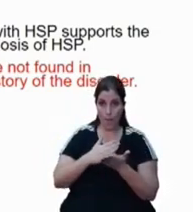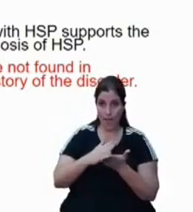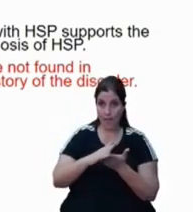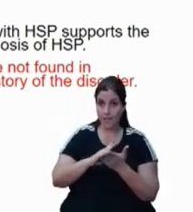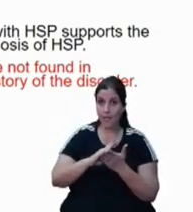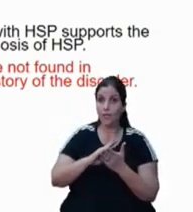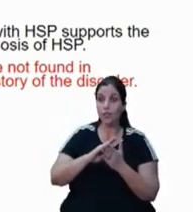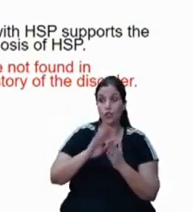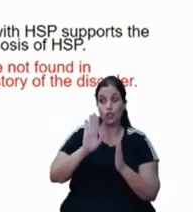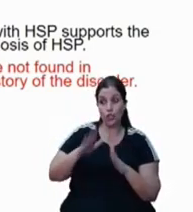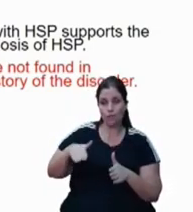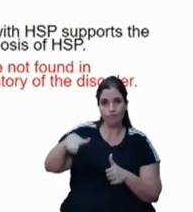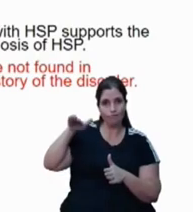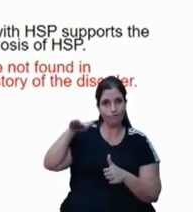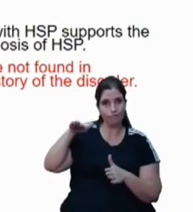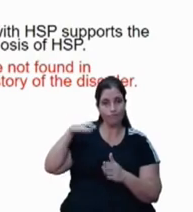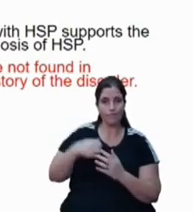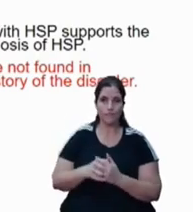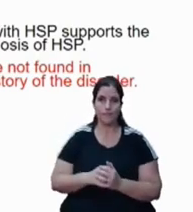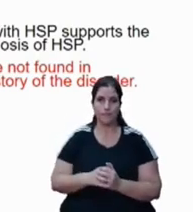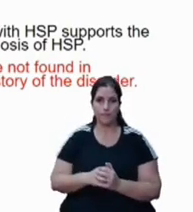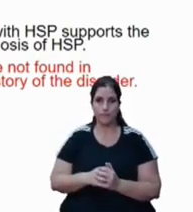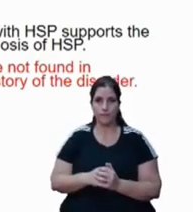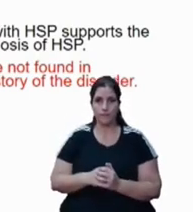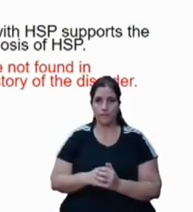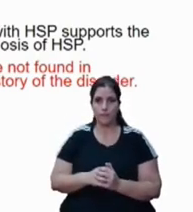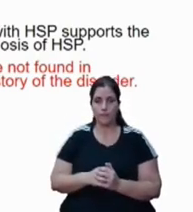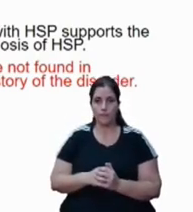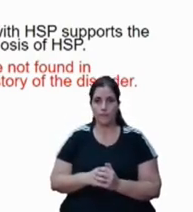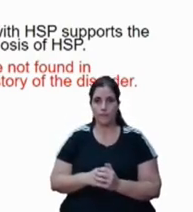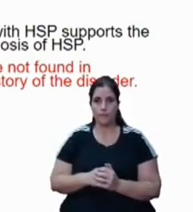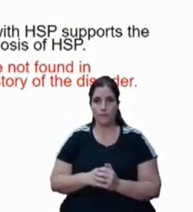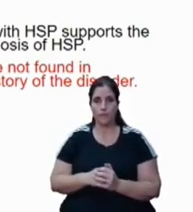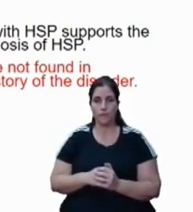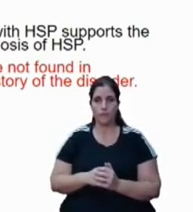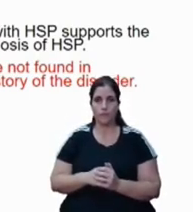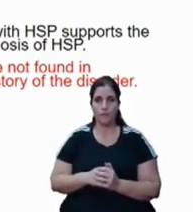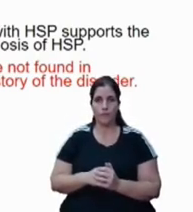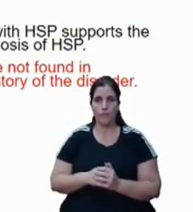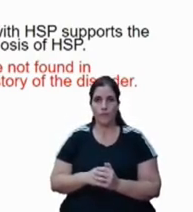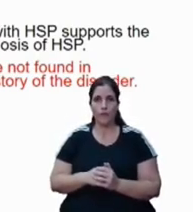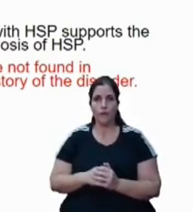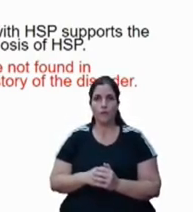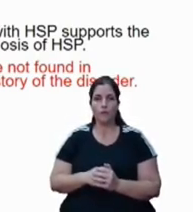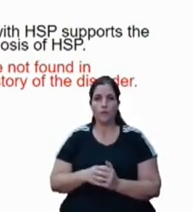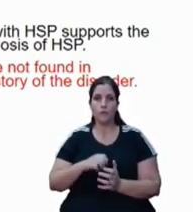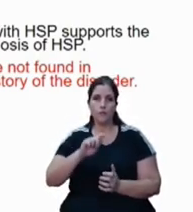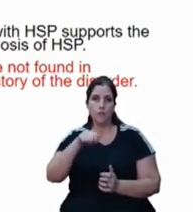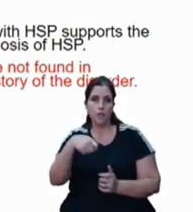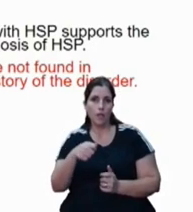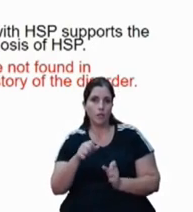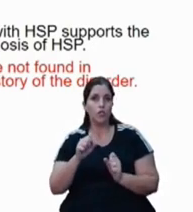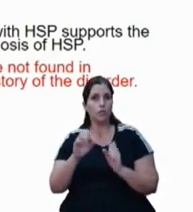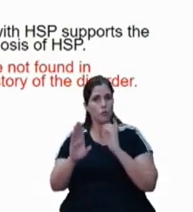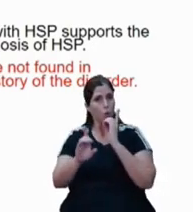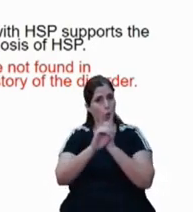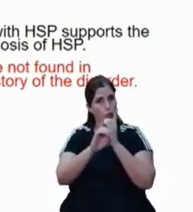infância, geralmente associados com urgência urinária. Sinais ou achados em exames